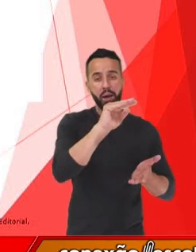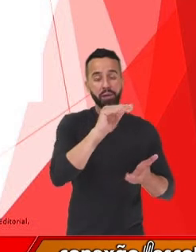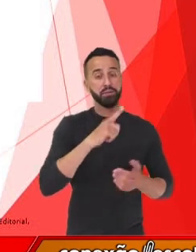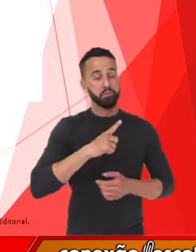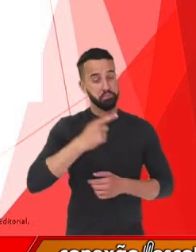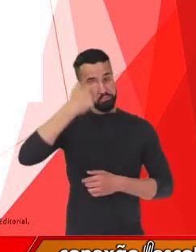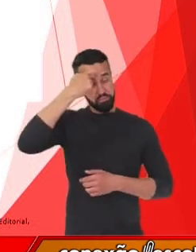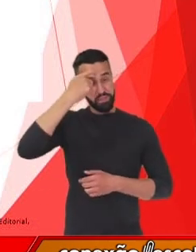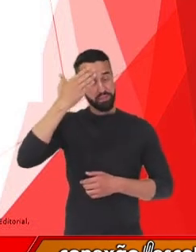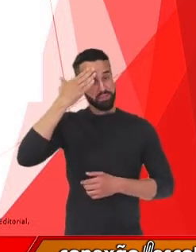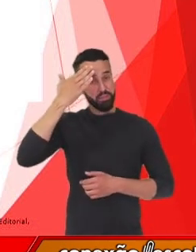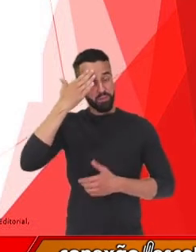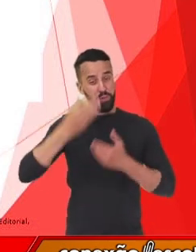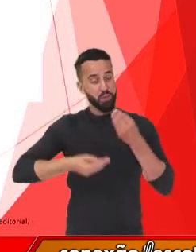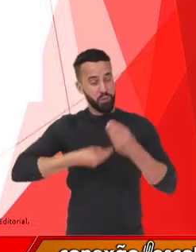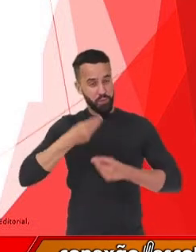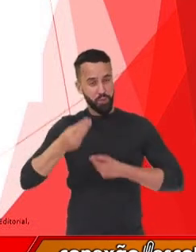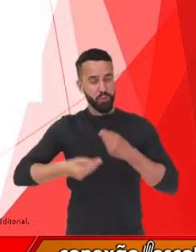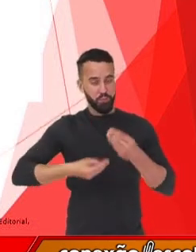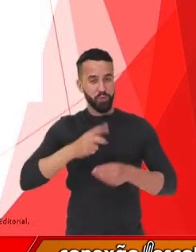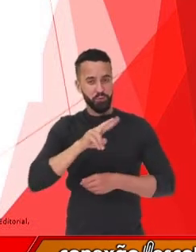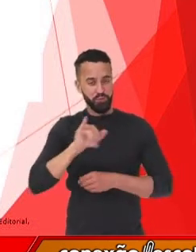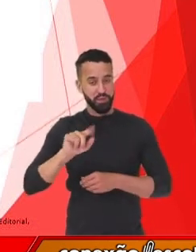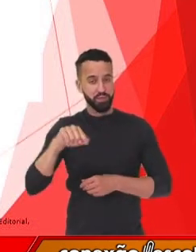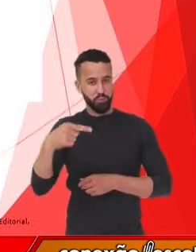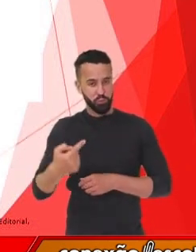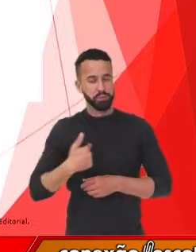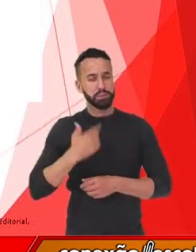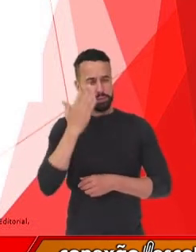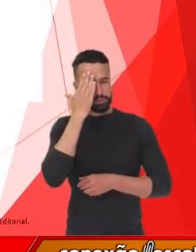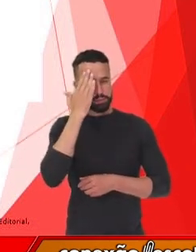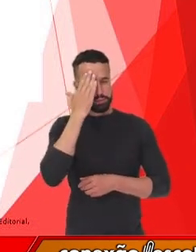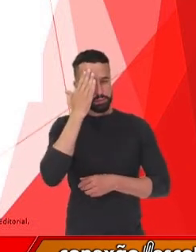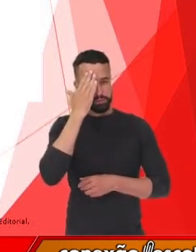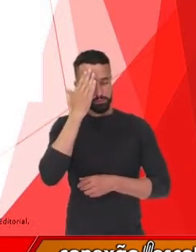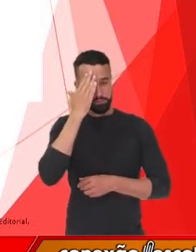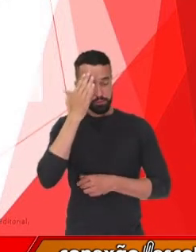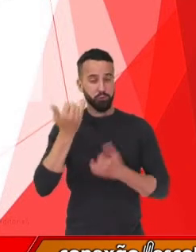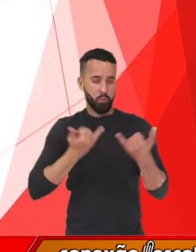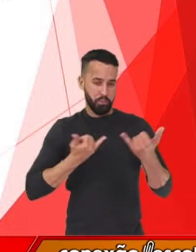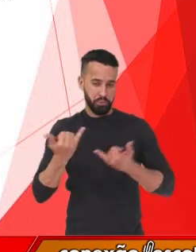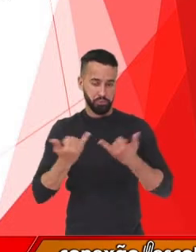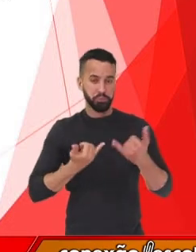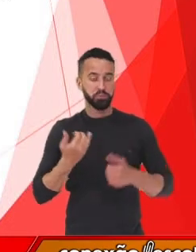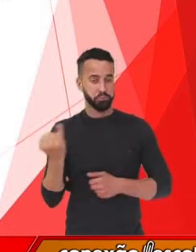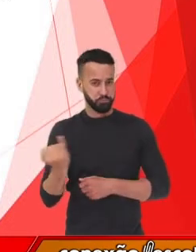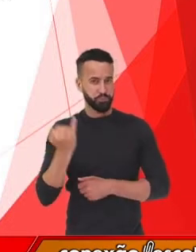isso em mente, que nós ainda utilizaremos posteriormente essas informações.